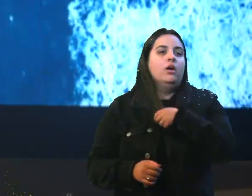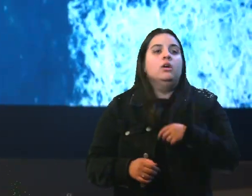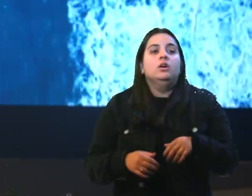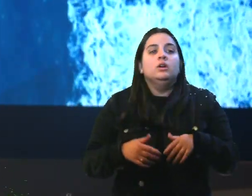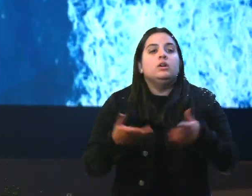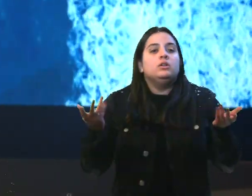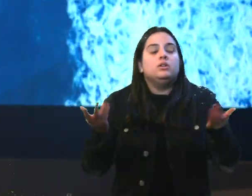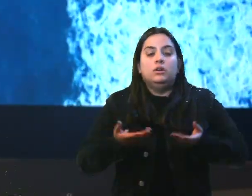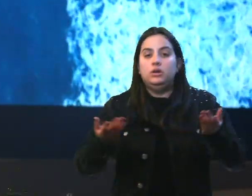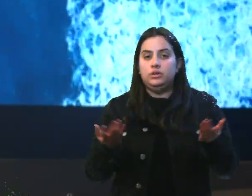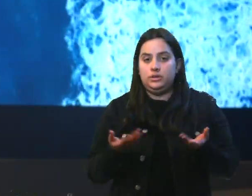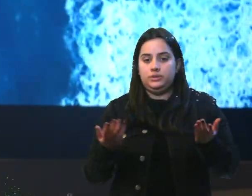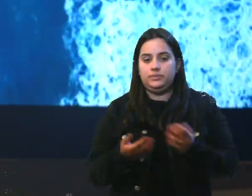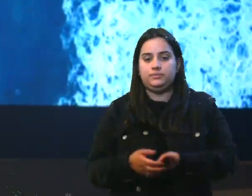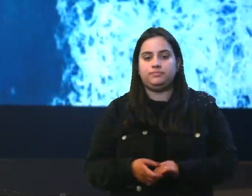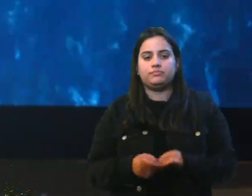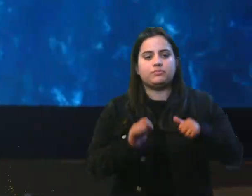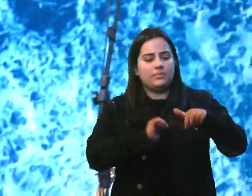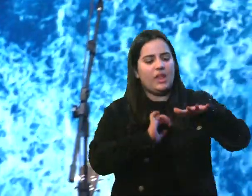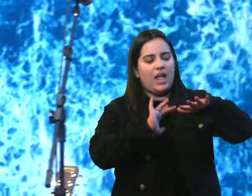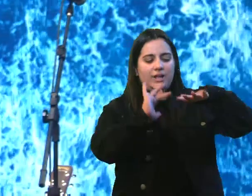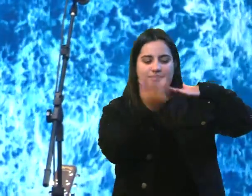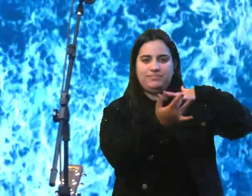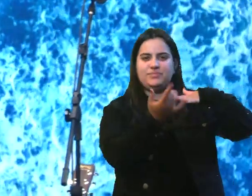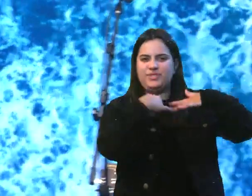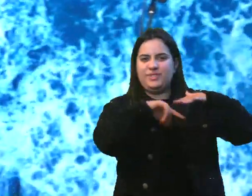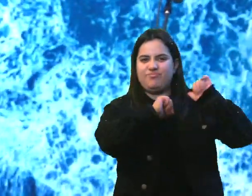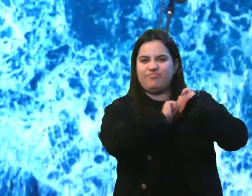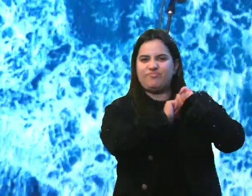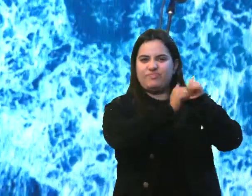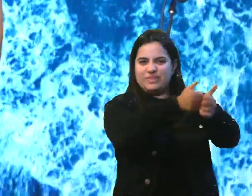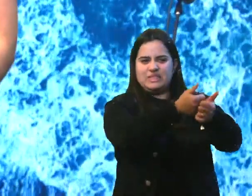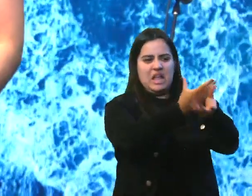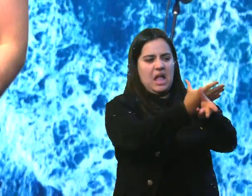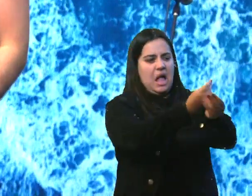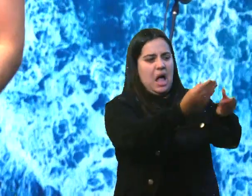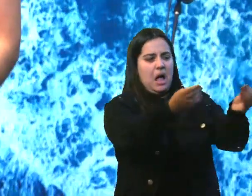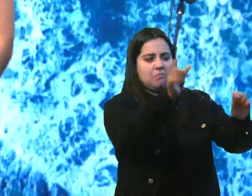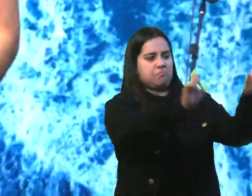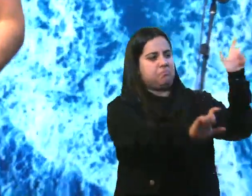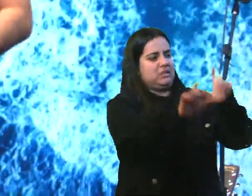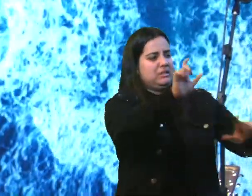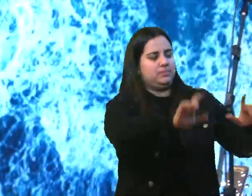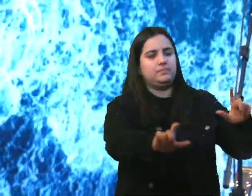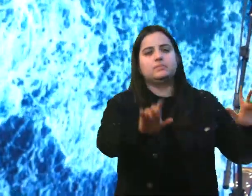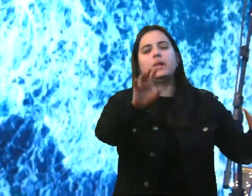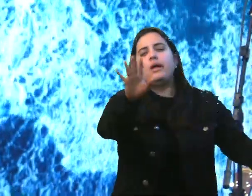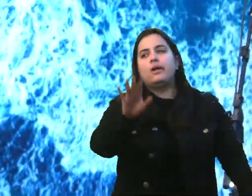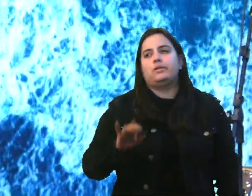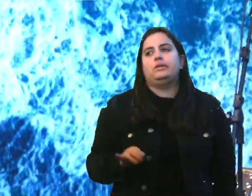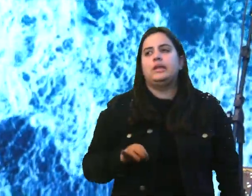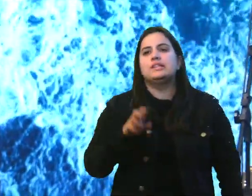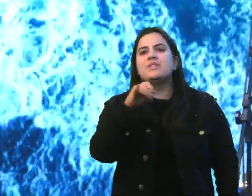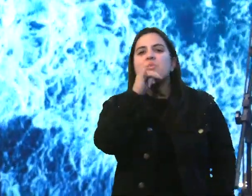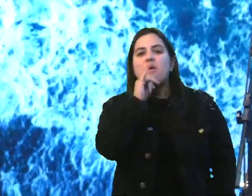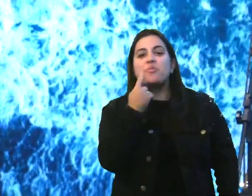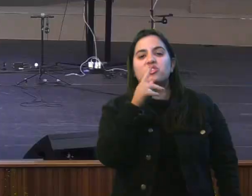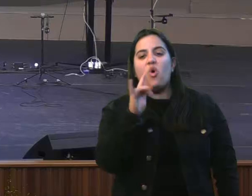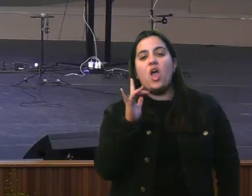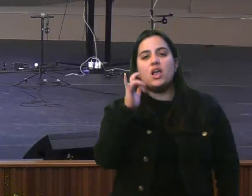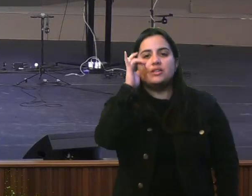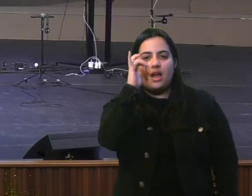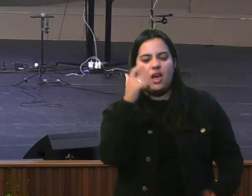Hoje, nas redes sociais, seguimos tantas pessoas. Se você for abrir lá o teu